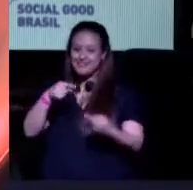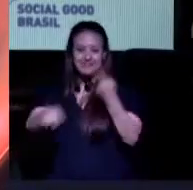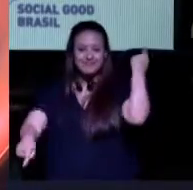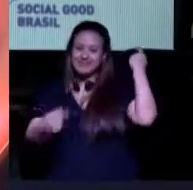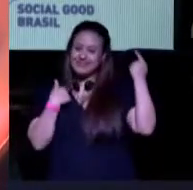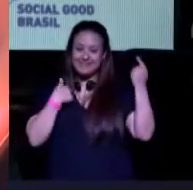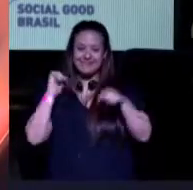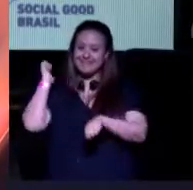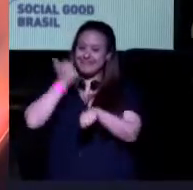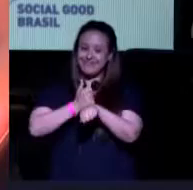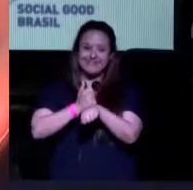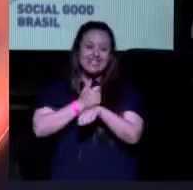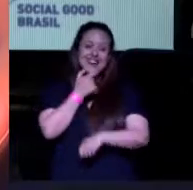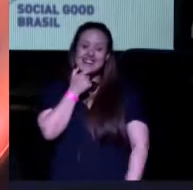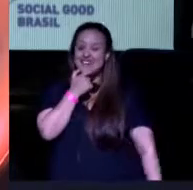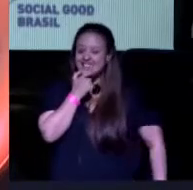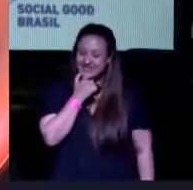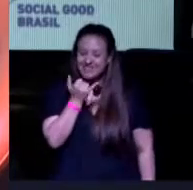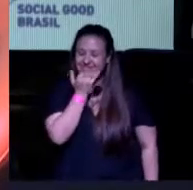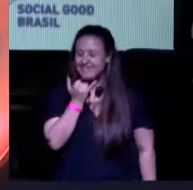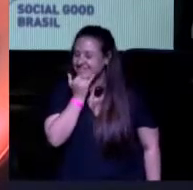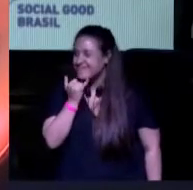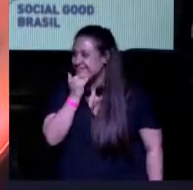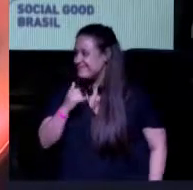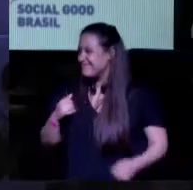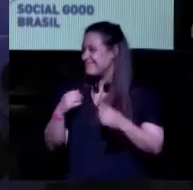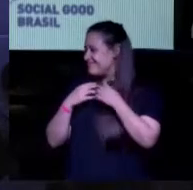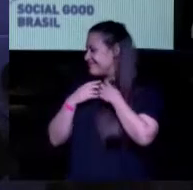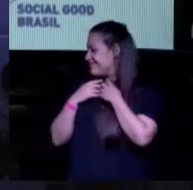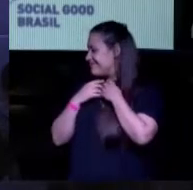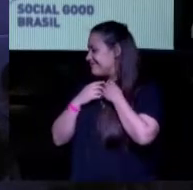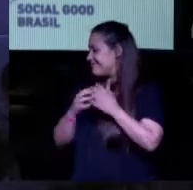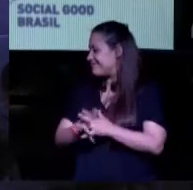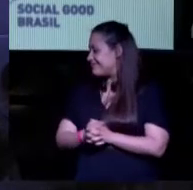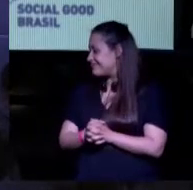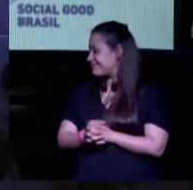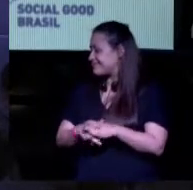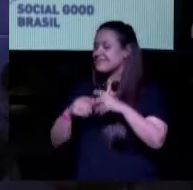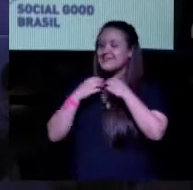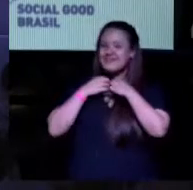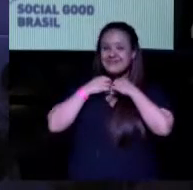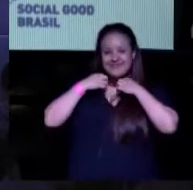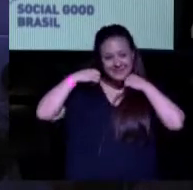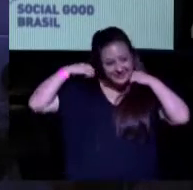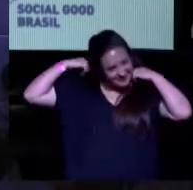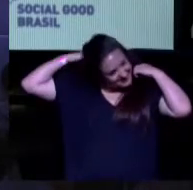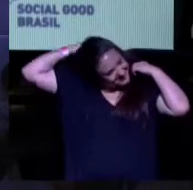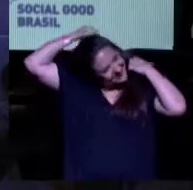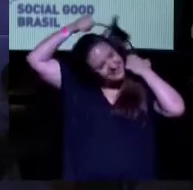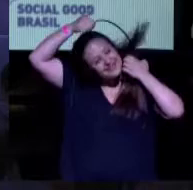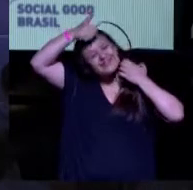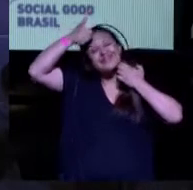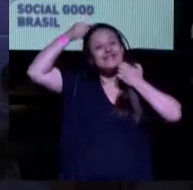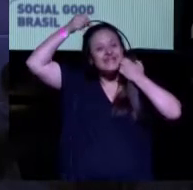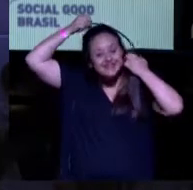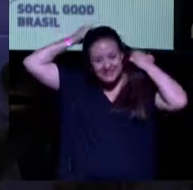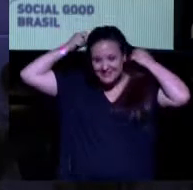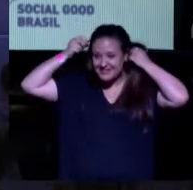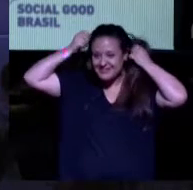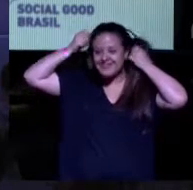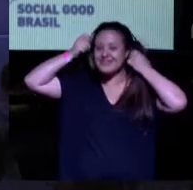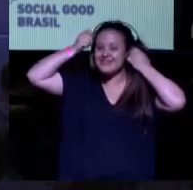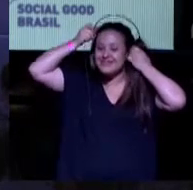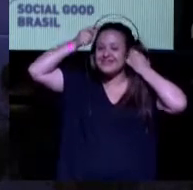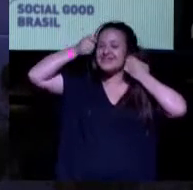que eu vou mudar para a defesa mas é muito difícil para mim falar o português então é em 2010 eu comecei a fazer um blog